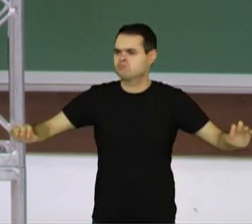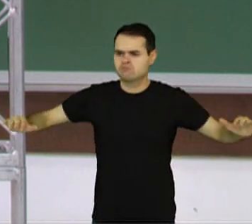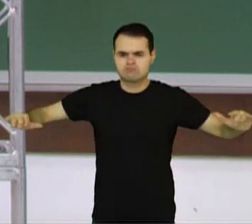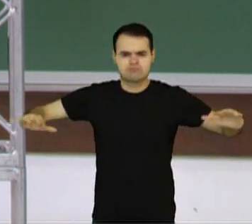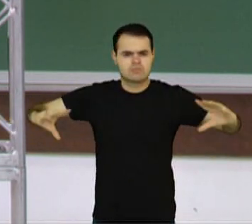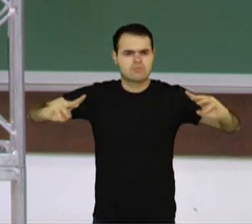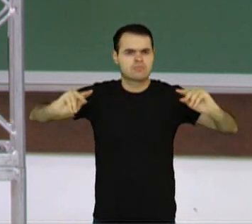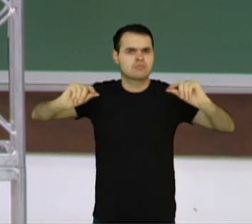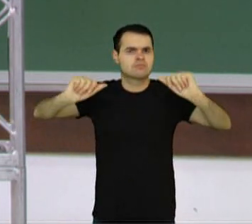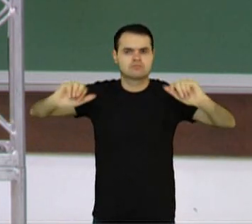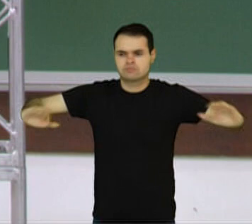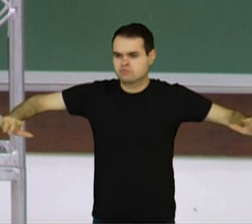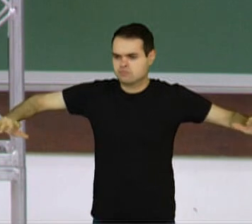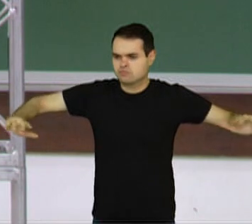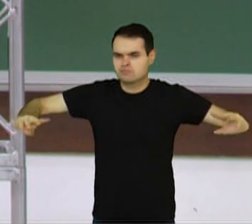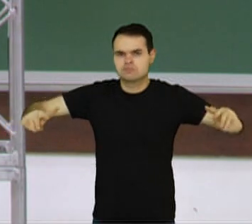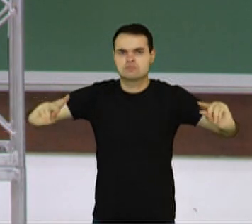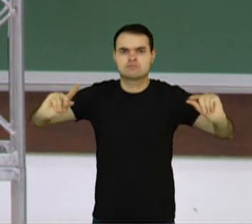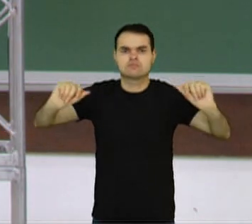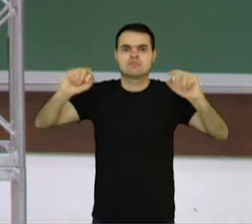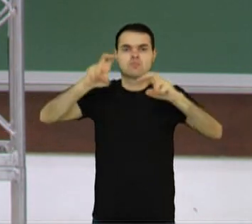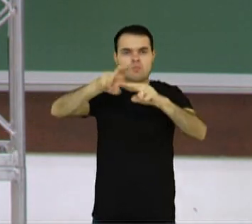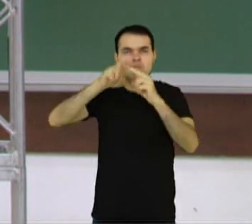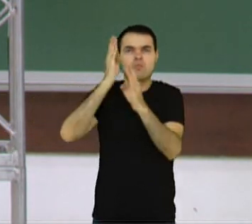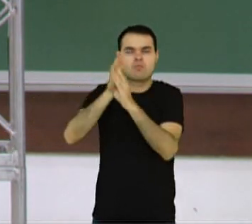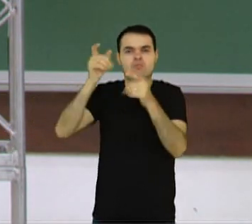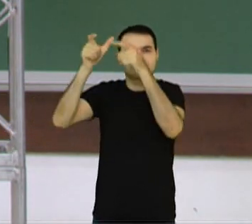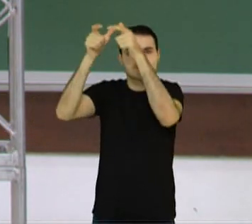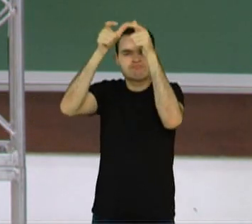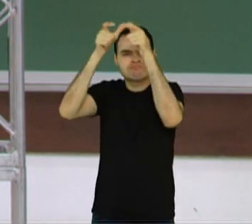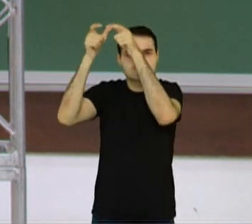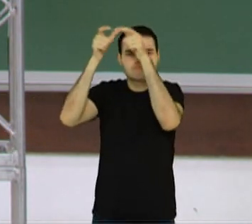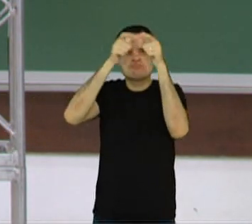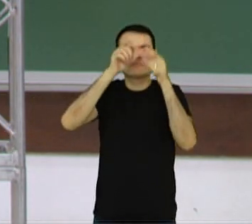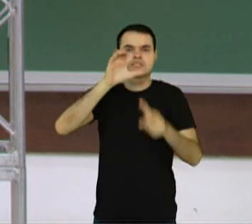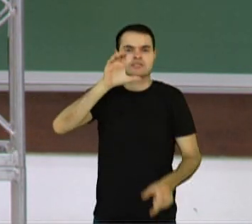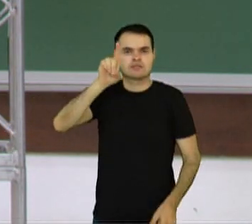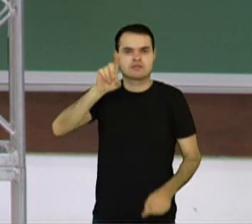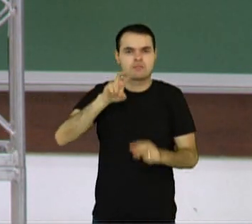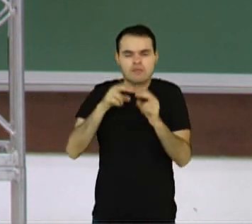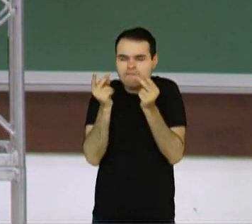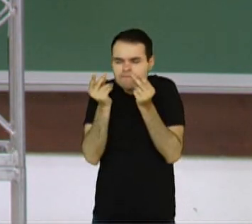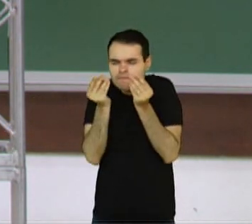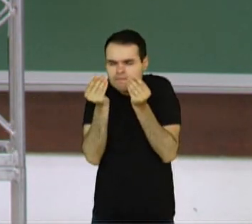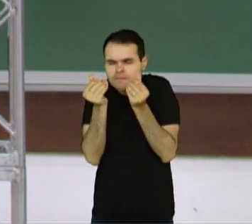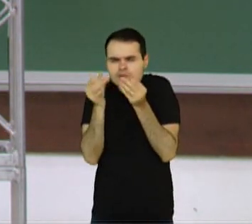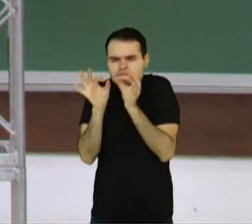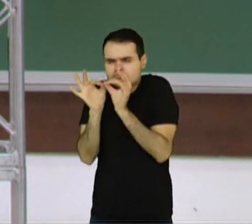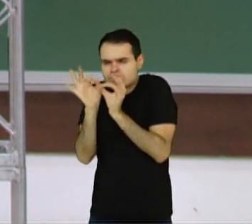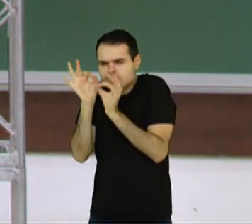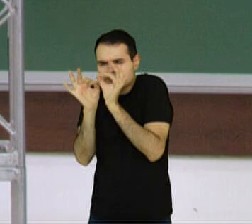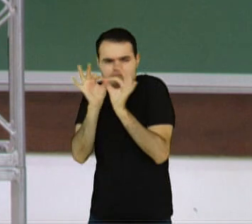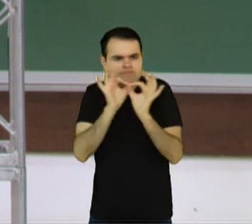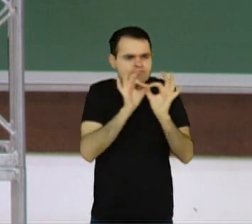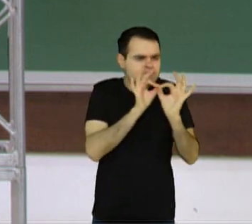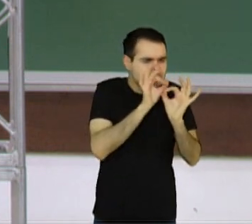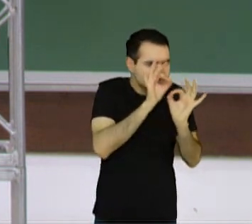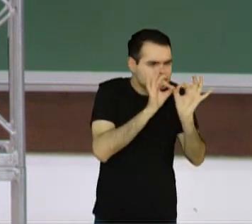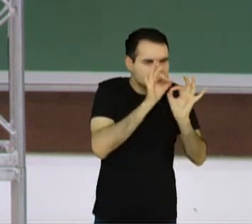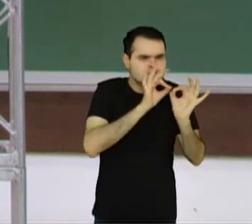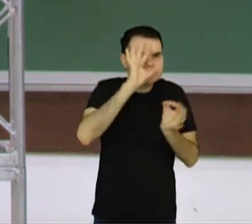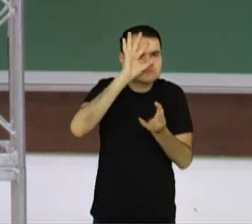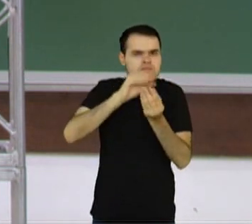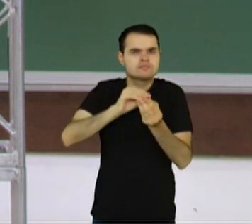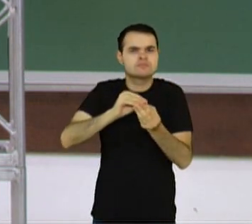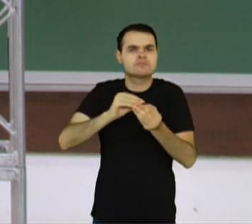atrapalha as outras 2. Então isso é de suma importância para que venha a ocorrer também. São ajustes finos que você tem, onde você consegue ter uma